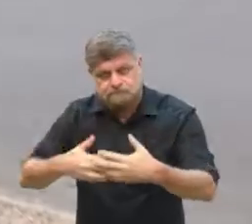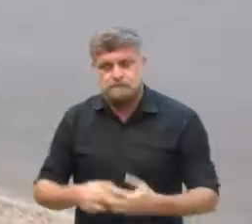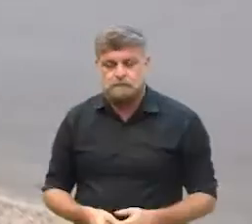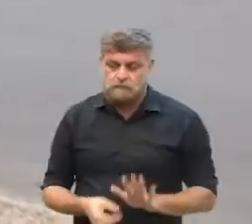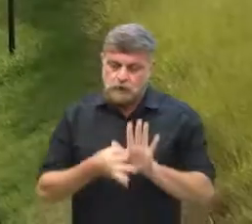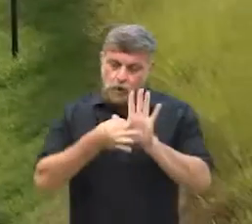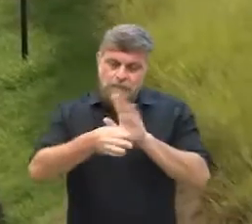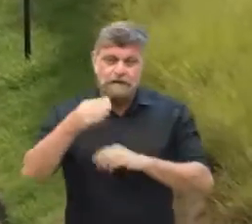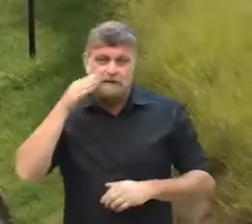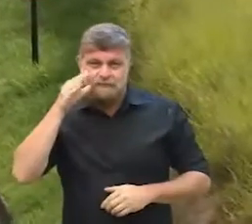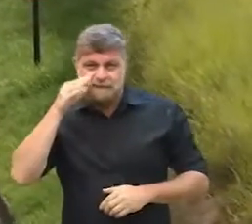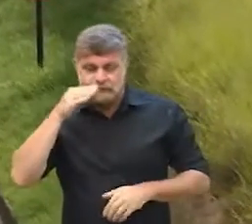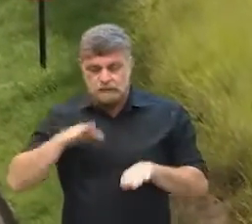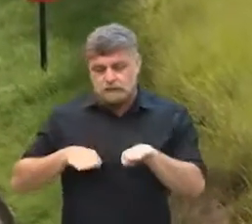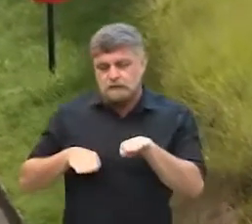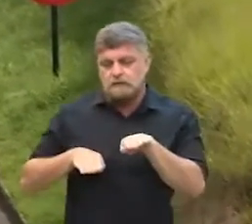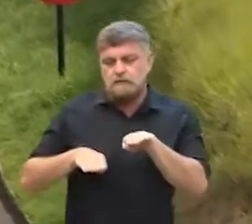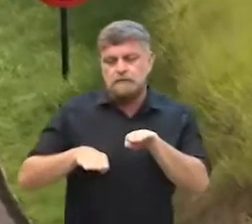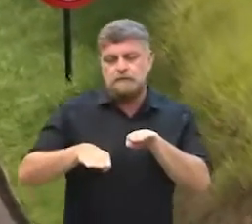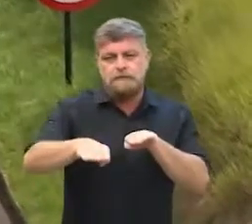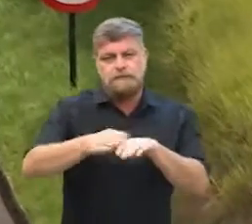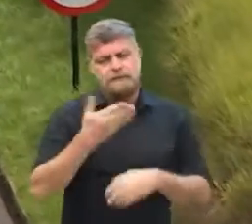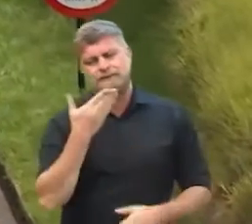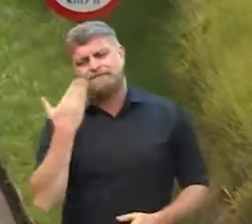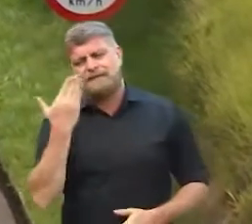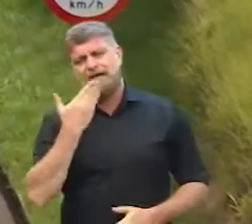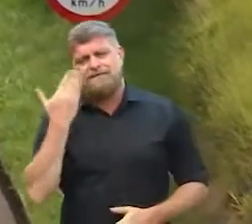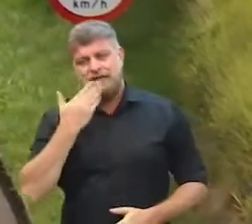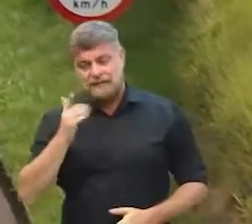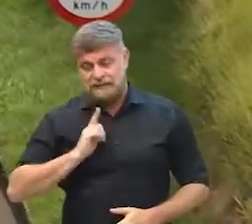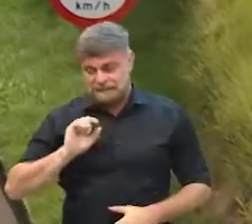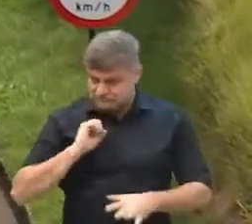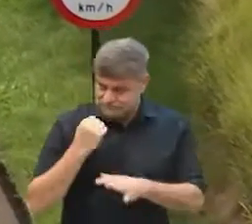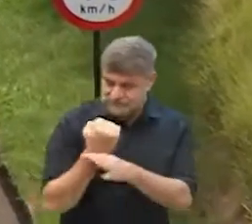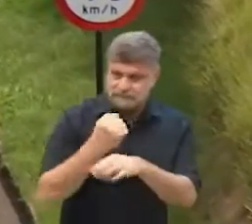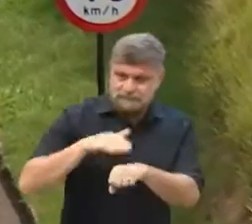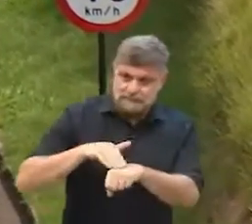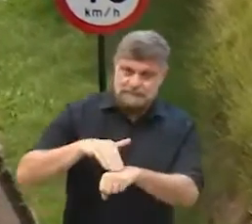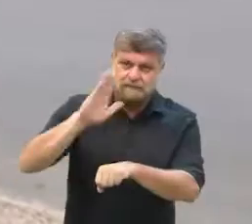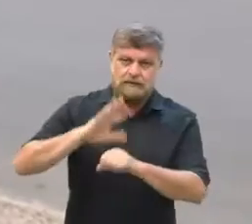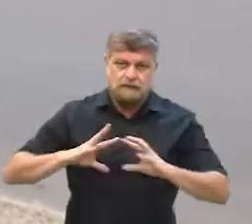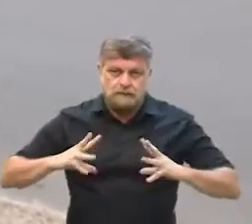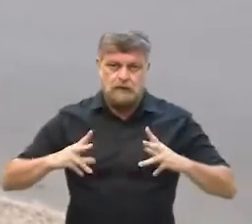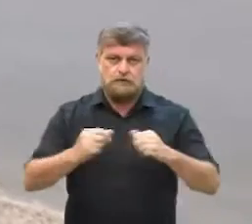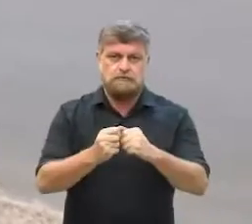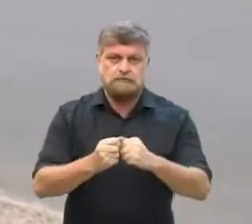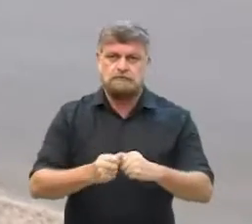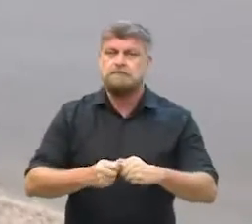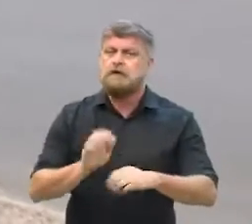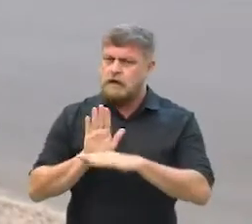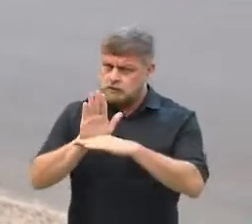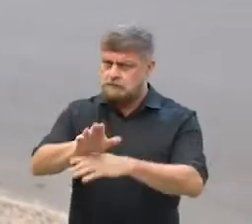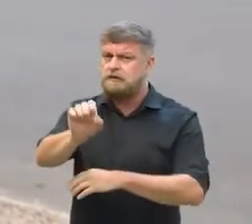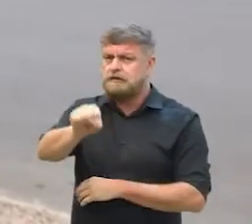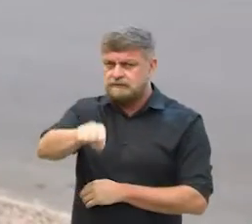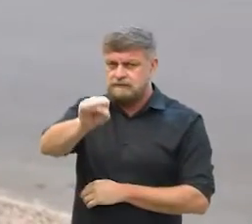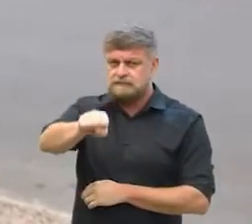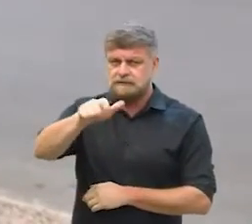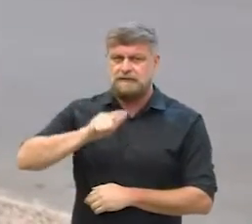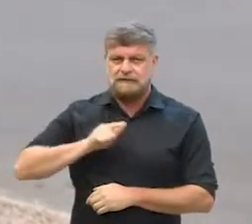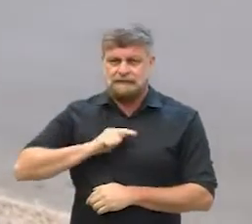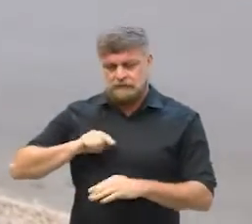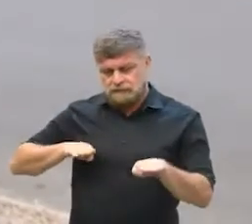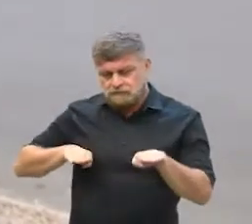as marginais poderiam aliviar o trânsito e garantir mais segurança para todos. A marginal ajudaria sim, continuar